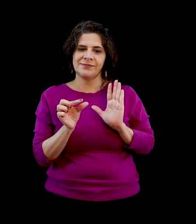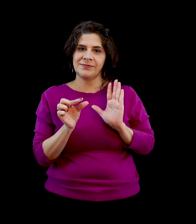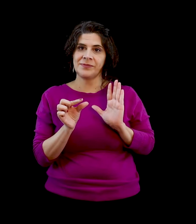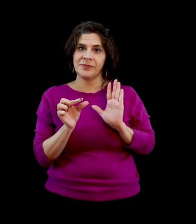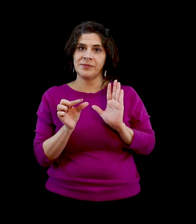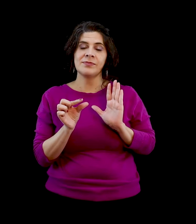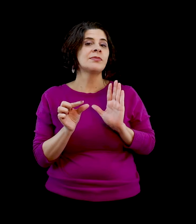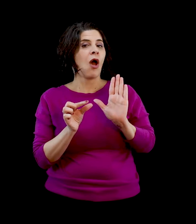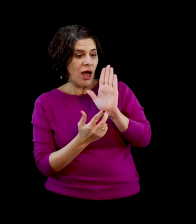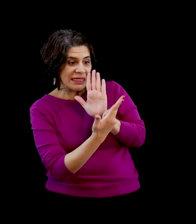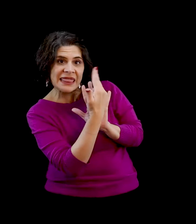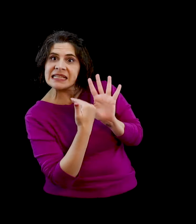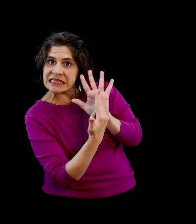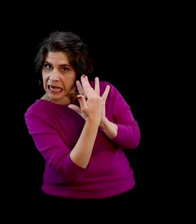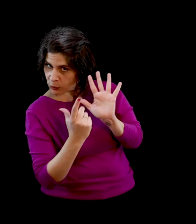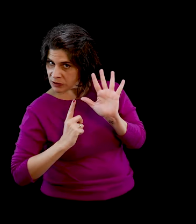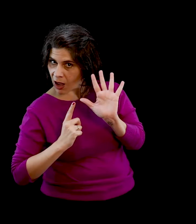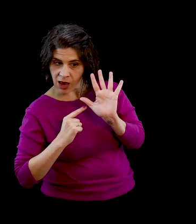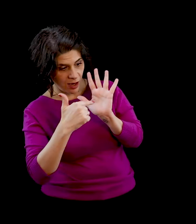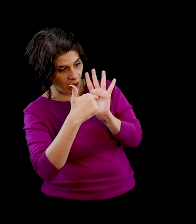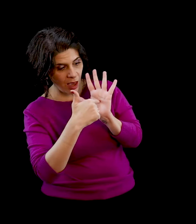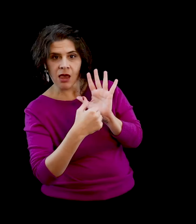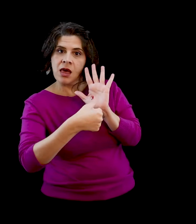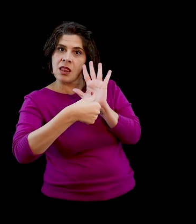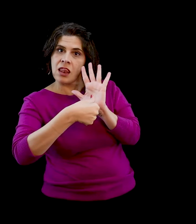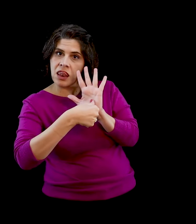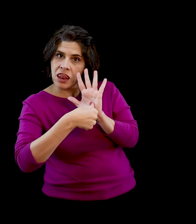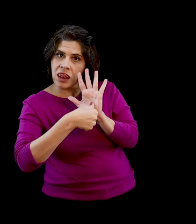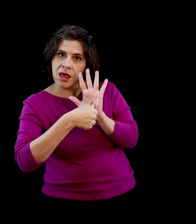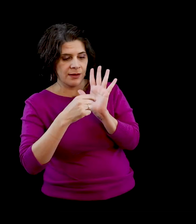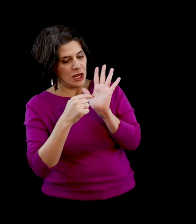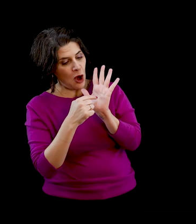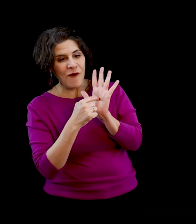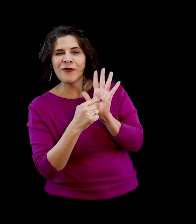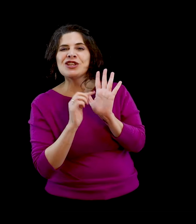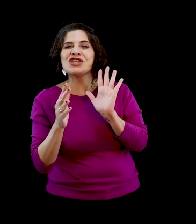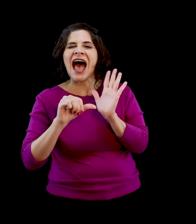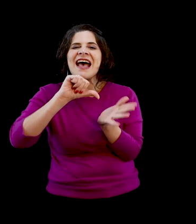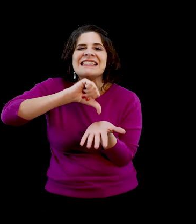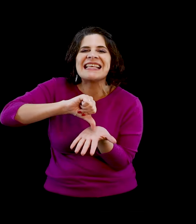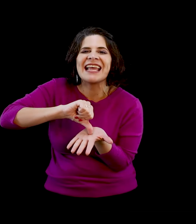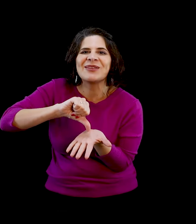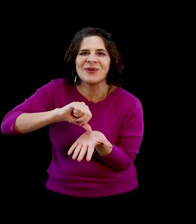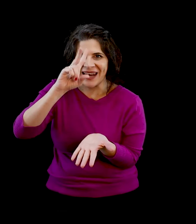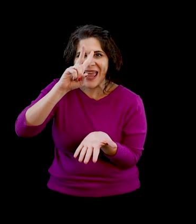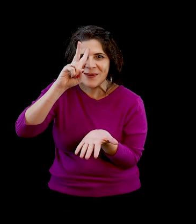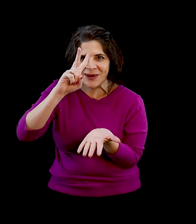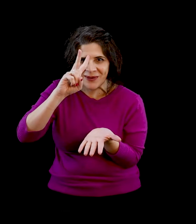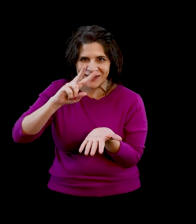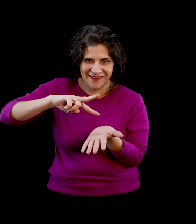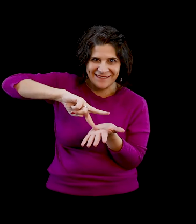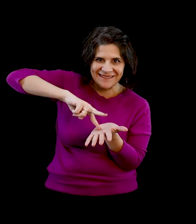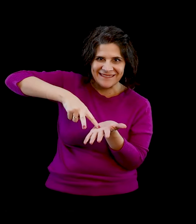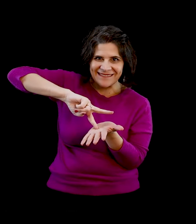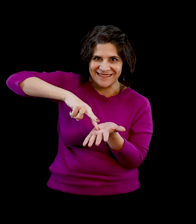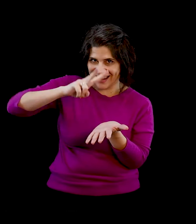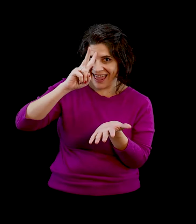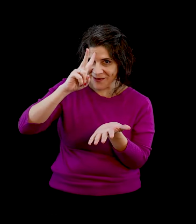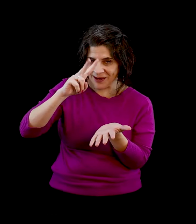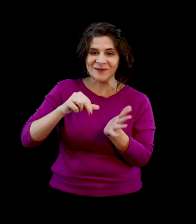Vou pela frente do meu dispositivo aqui, onde está o desenho mesmo. E espeto a minha tachinha no furinho que já tem. Lembra? Aquele